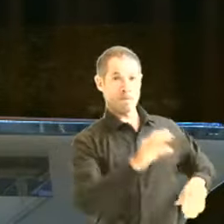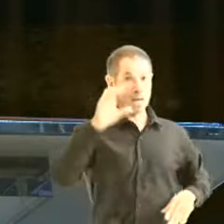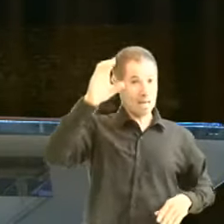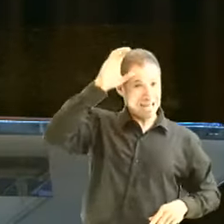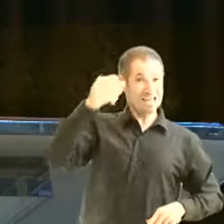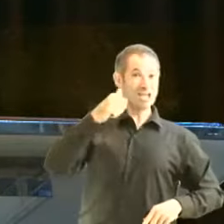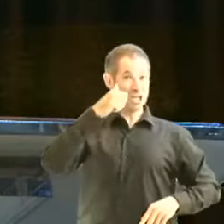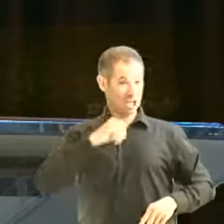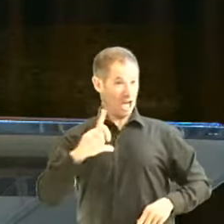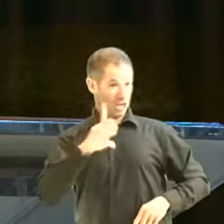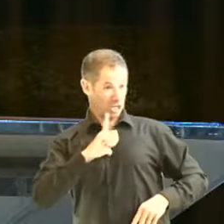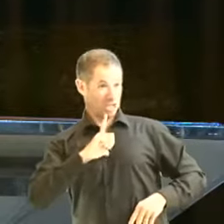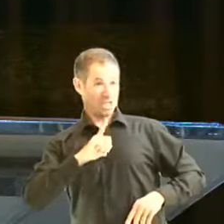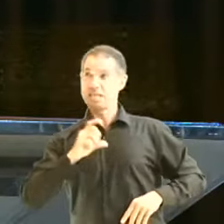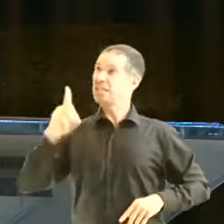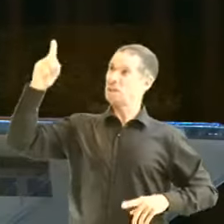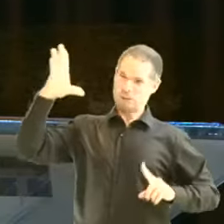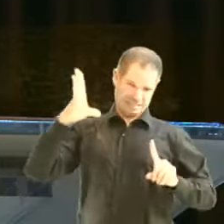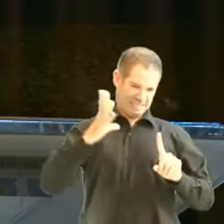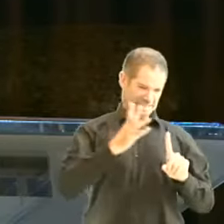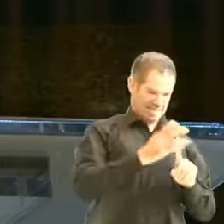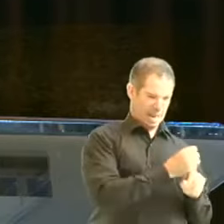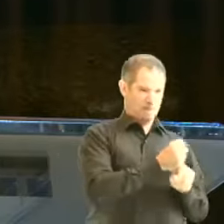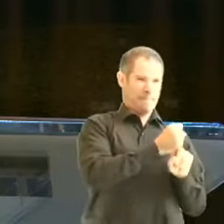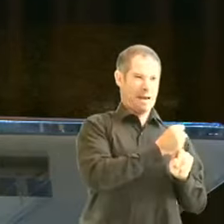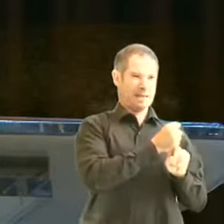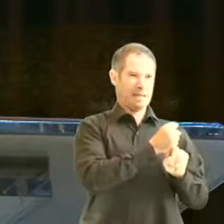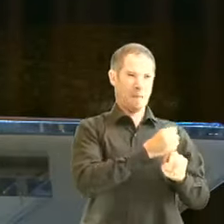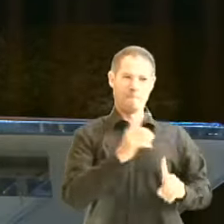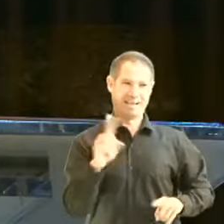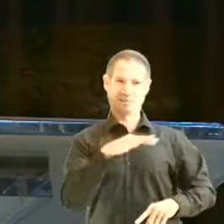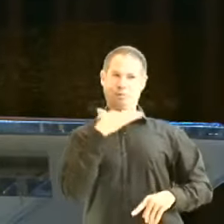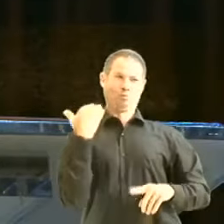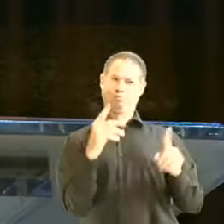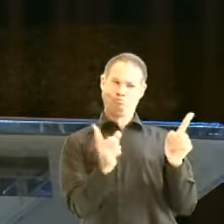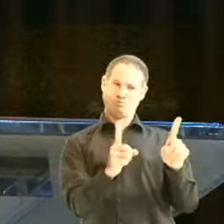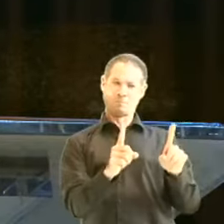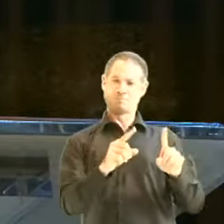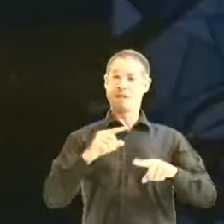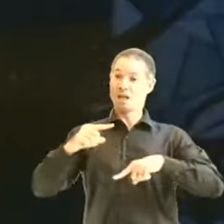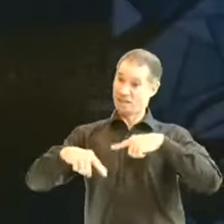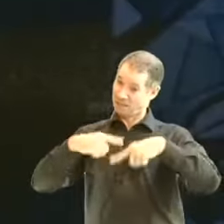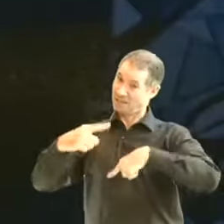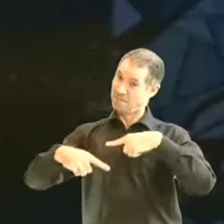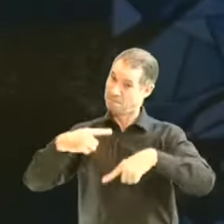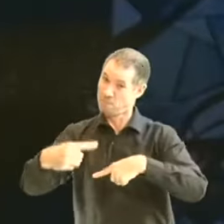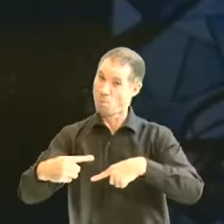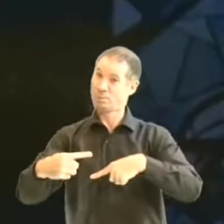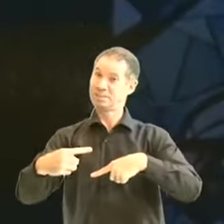assim: Deus aperta, mas não sufoca. Porque mesmo depois disso,